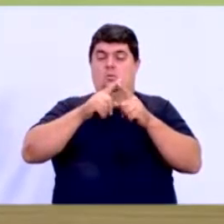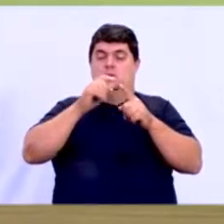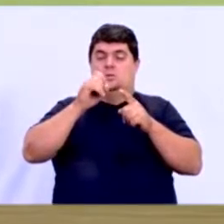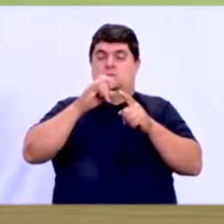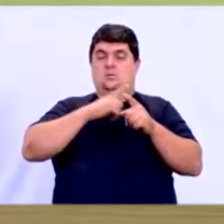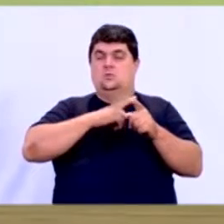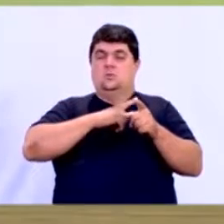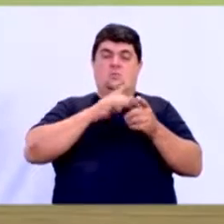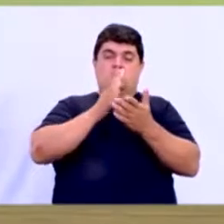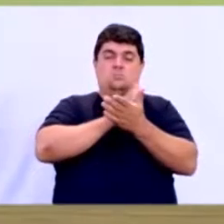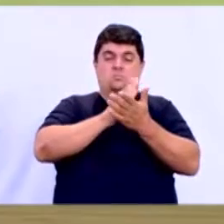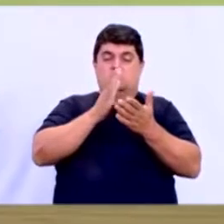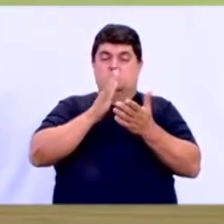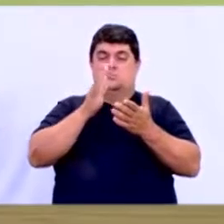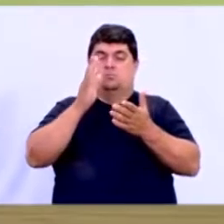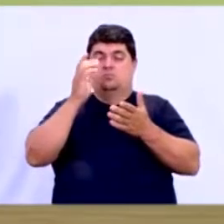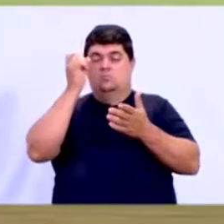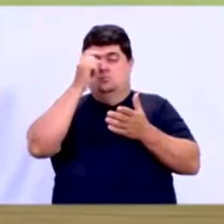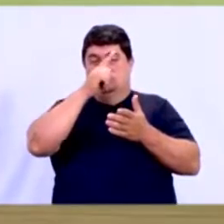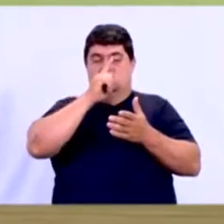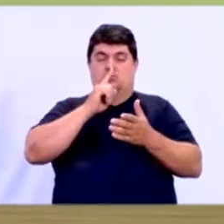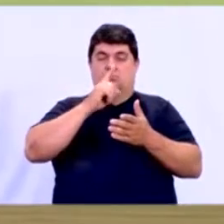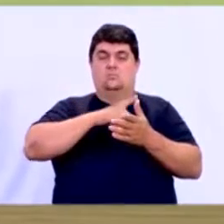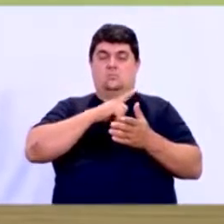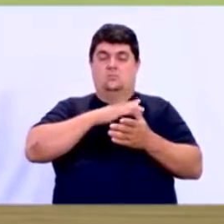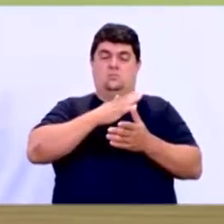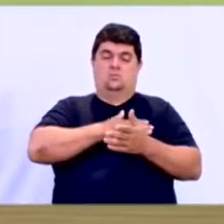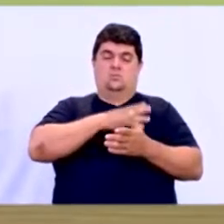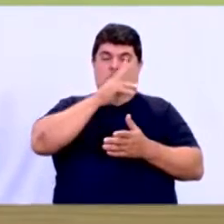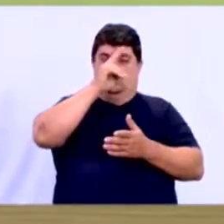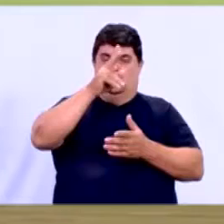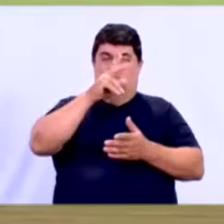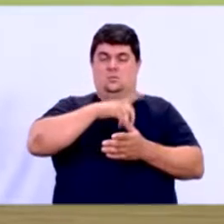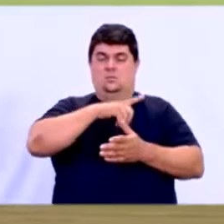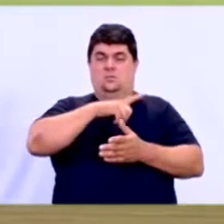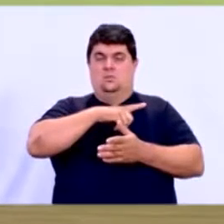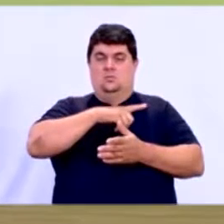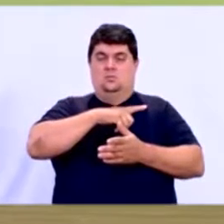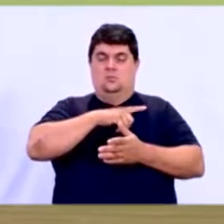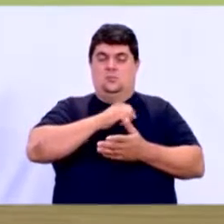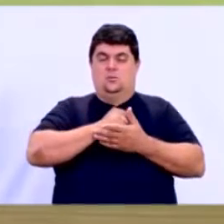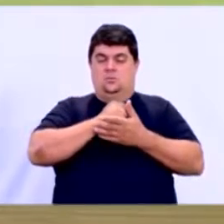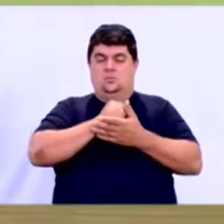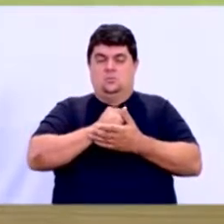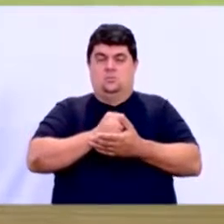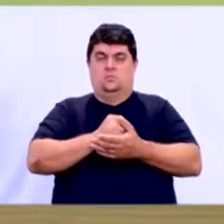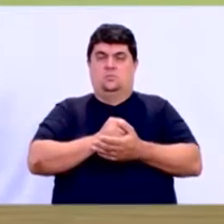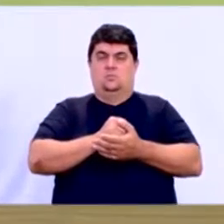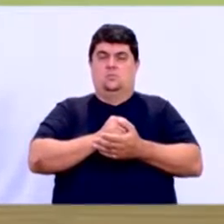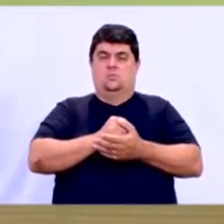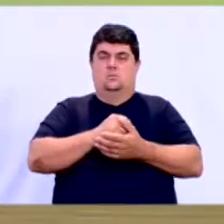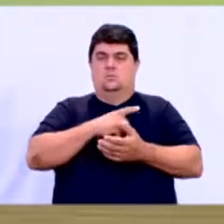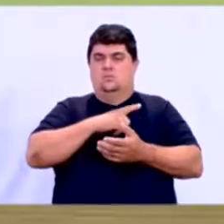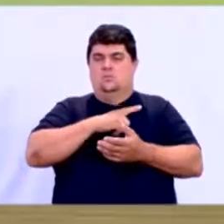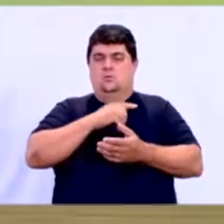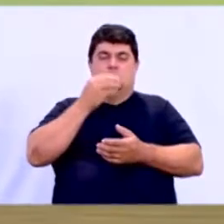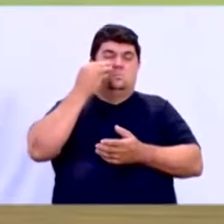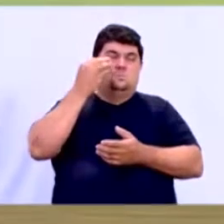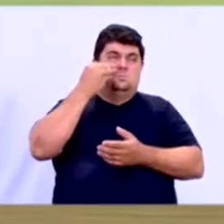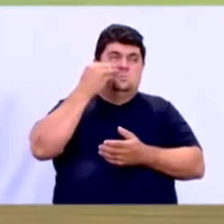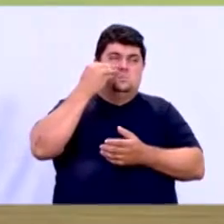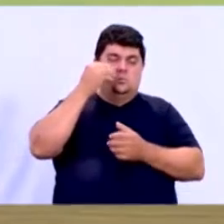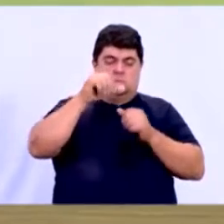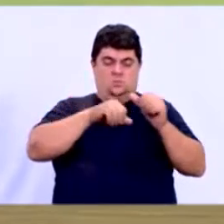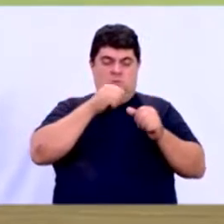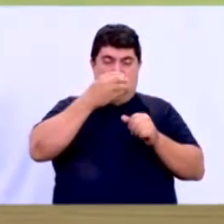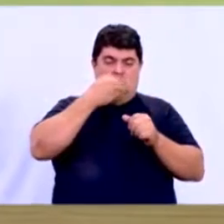fora. E aonde eu posso, os meus pontos fortes e os meus pontos fracos. Sempre lembrando que tentar transformar os pontos fracos em